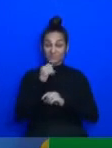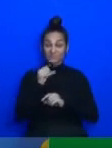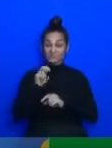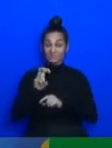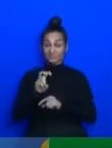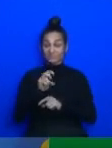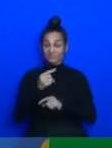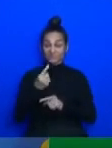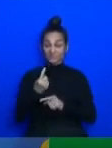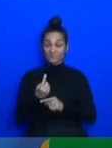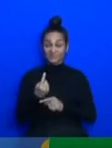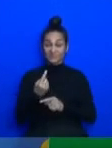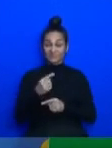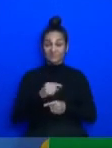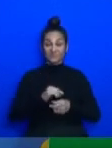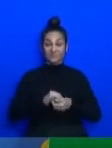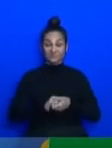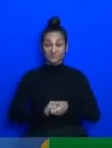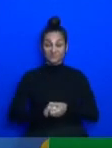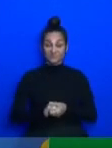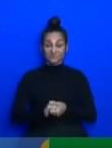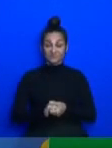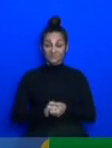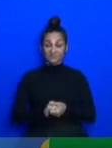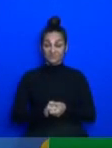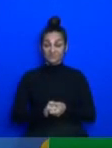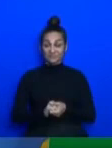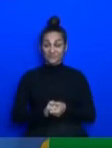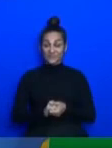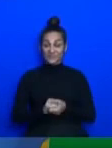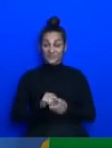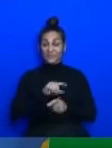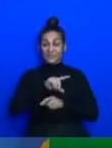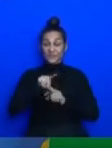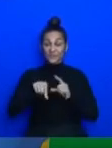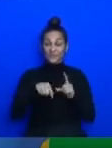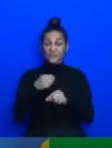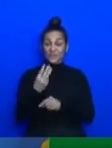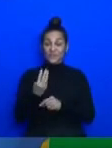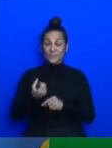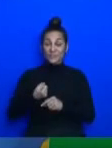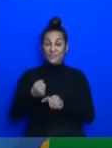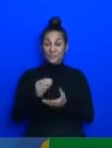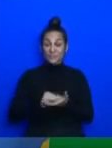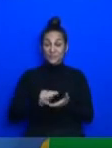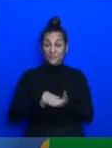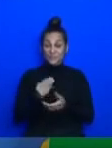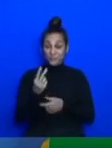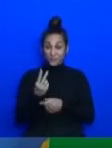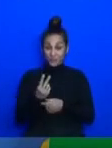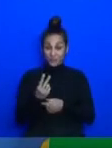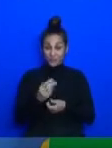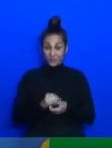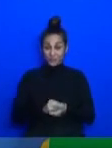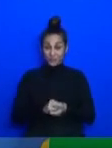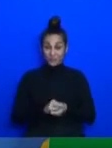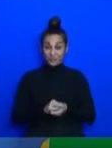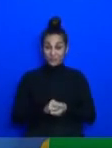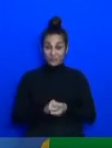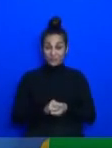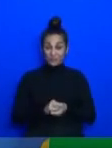vermelha 51. Vermelha número 51. Foram sorteados 3 números, faltam 2.